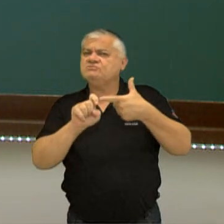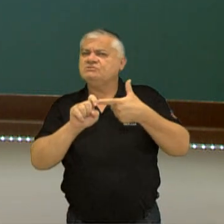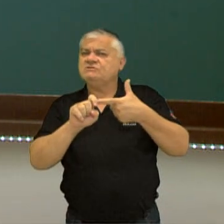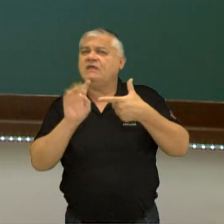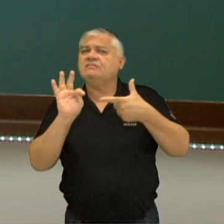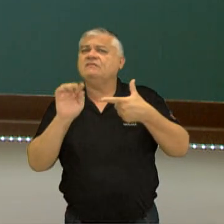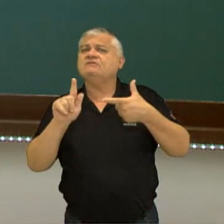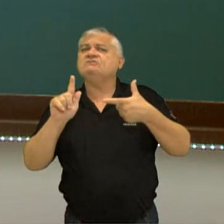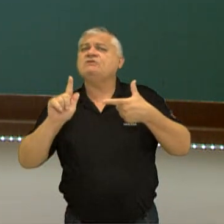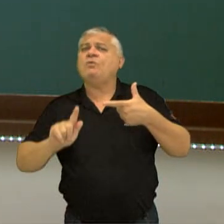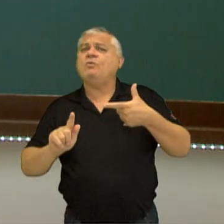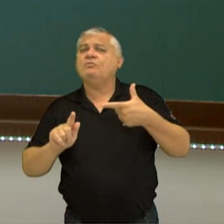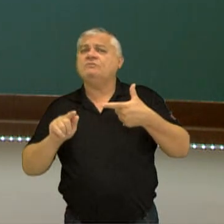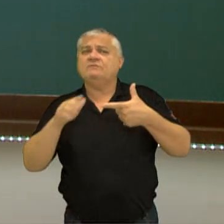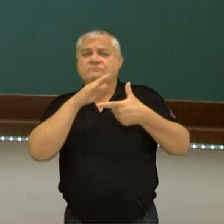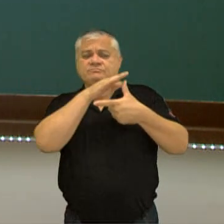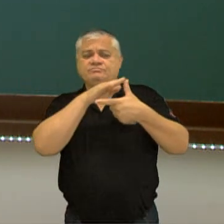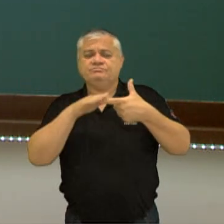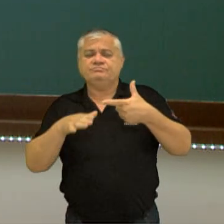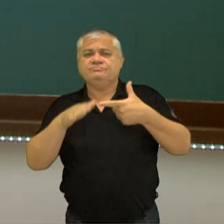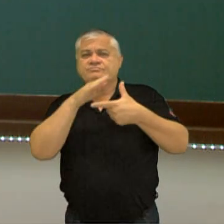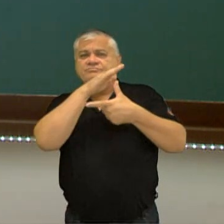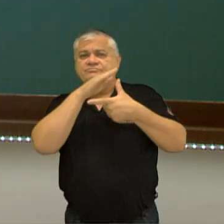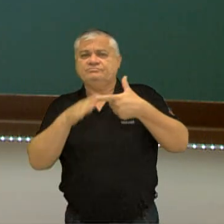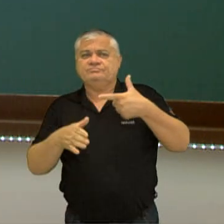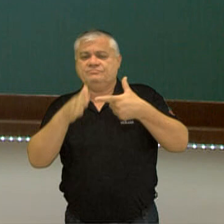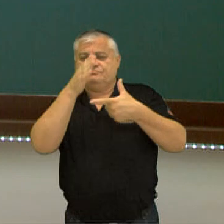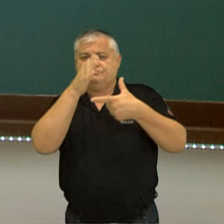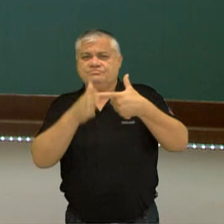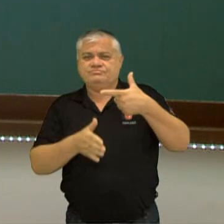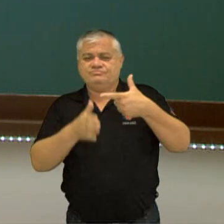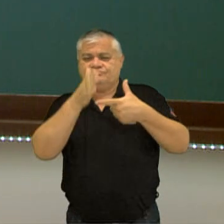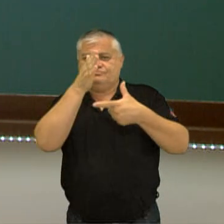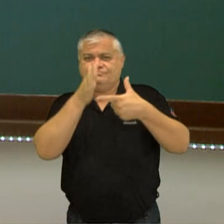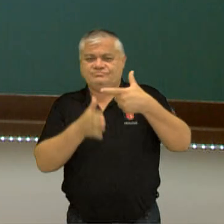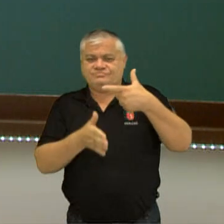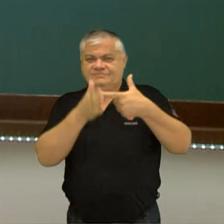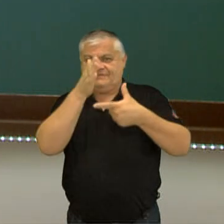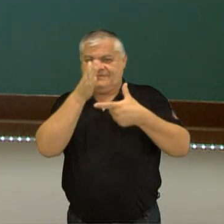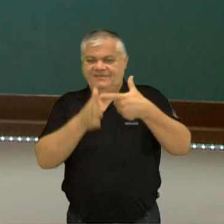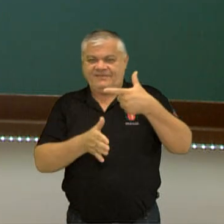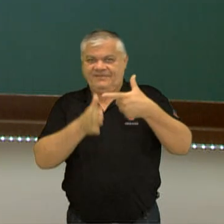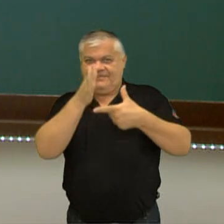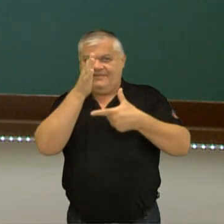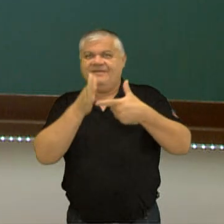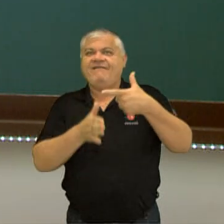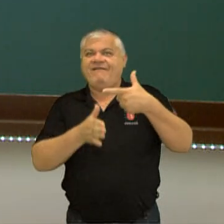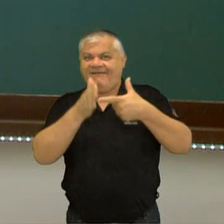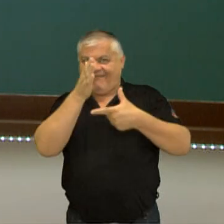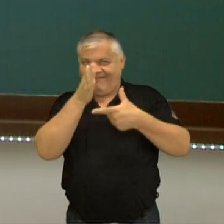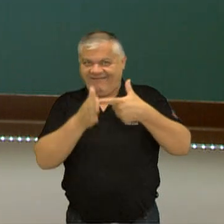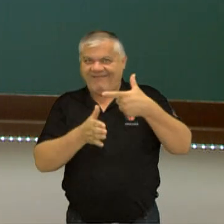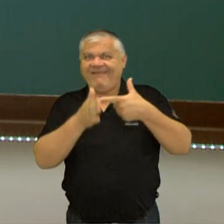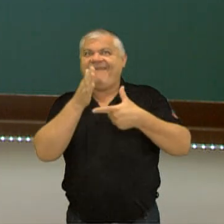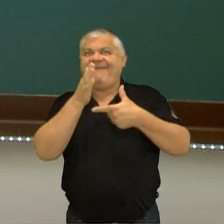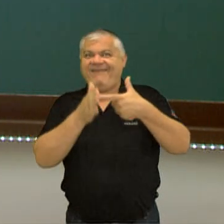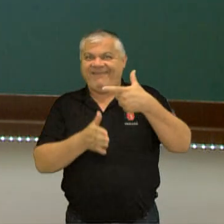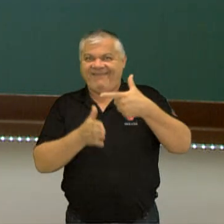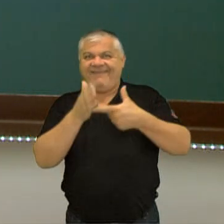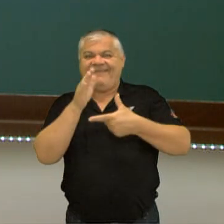A tangente está sobre a reta auxiliar, que é paralela ao eixo Y, perpendicular ao eixo